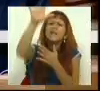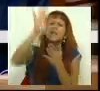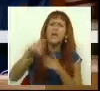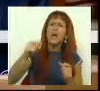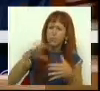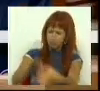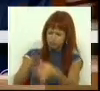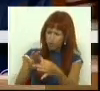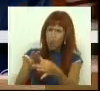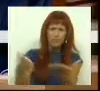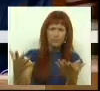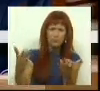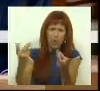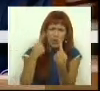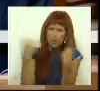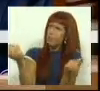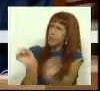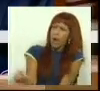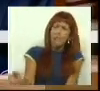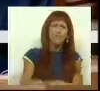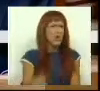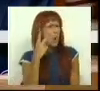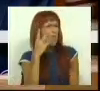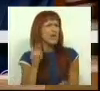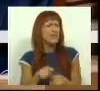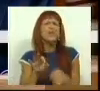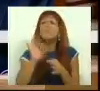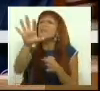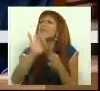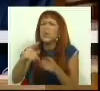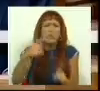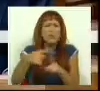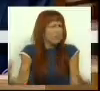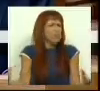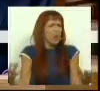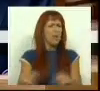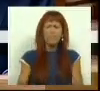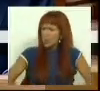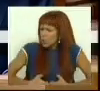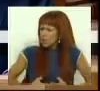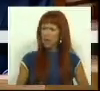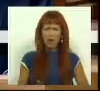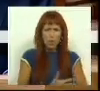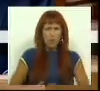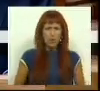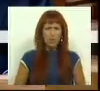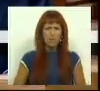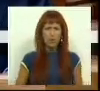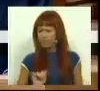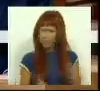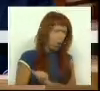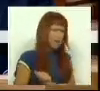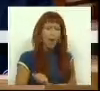de consolidação das contas públicas, não vivem os tais sinais positivos, não sentem o desemprego a ser